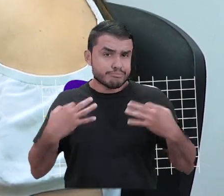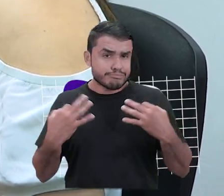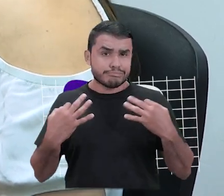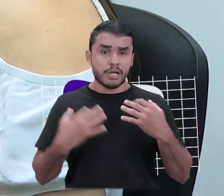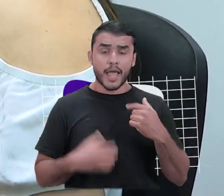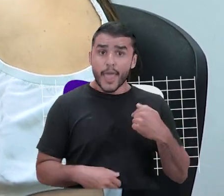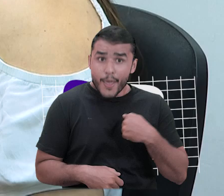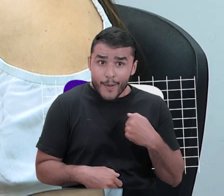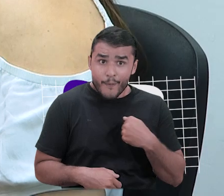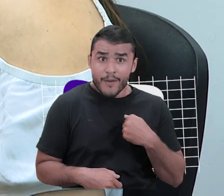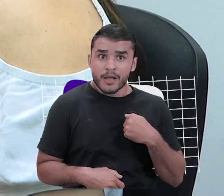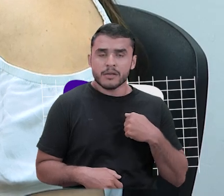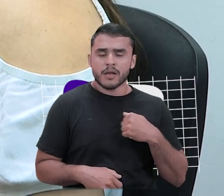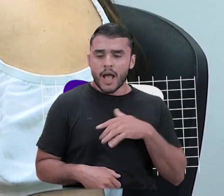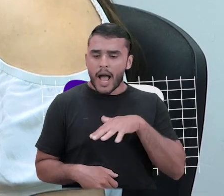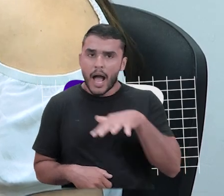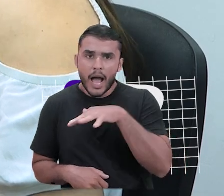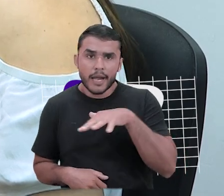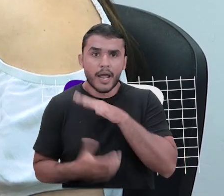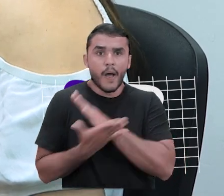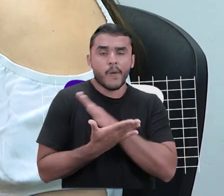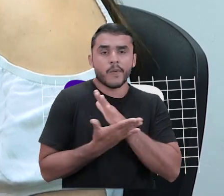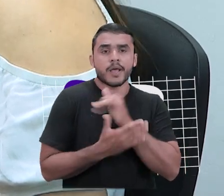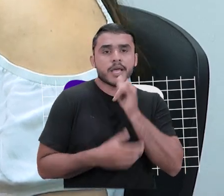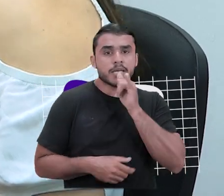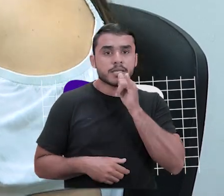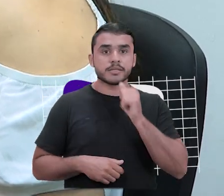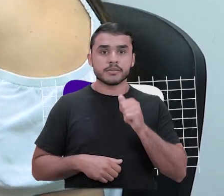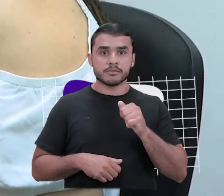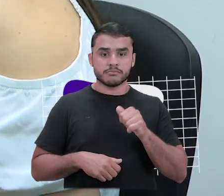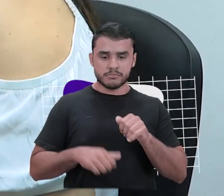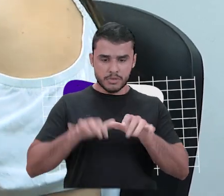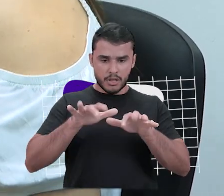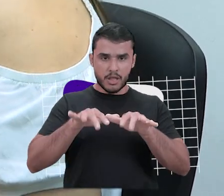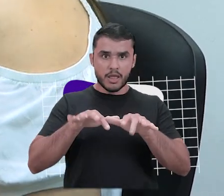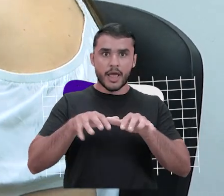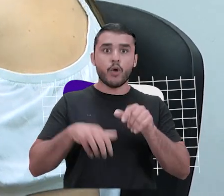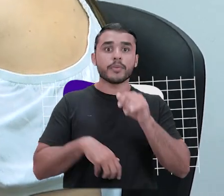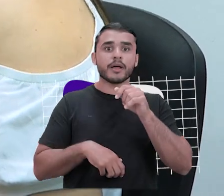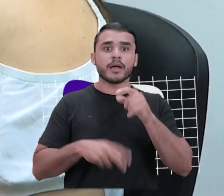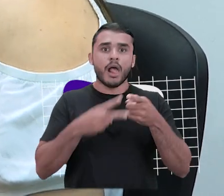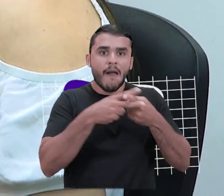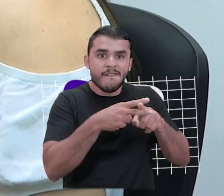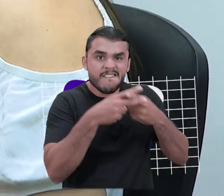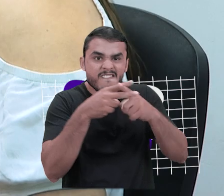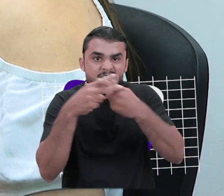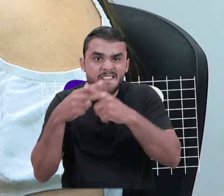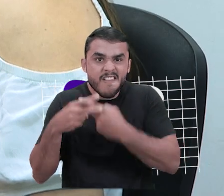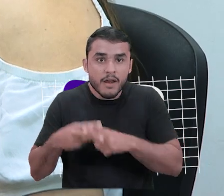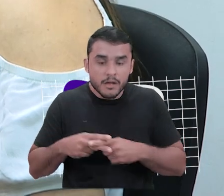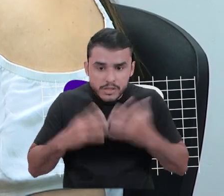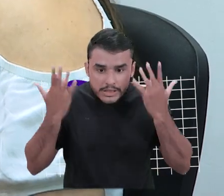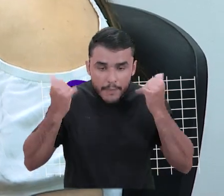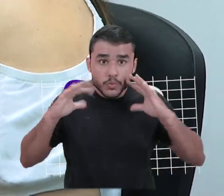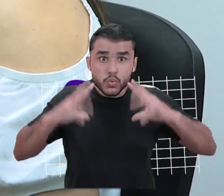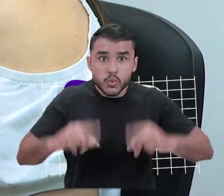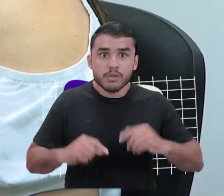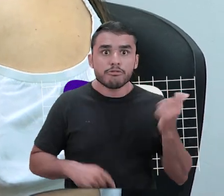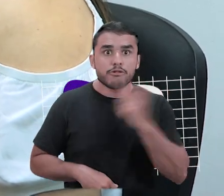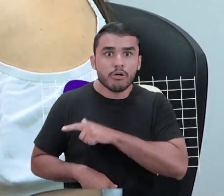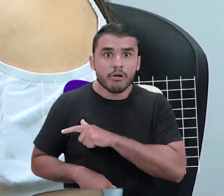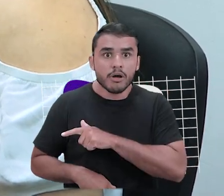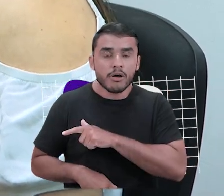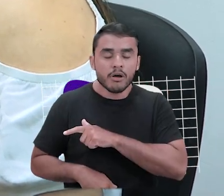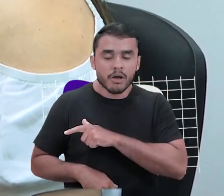por exemplo, que eu desmontei um computador e eu não entendia porque eu consegui montar um computador sozinha. Entende? E